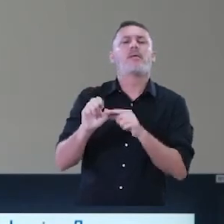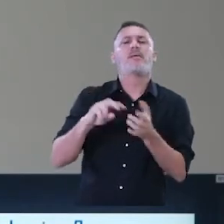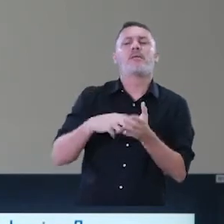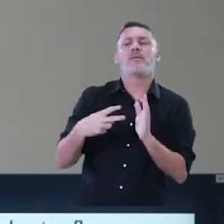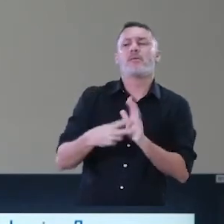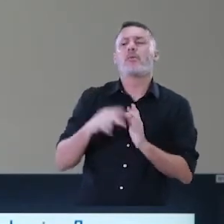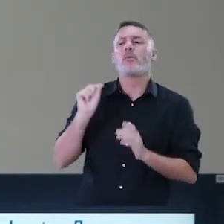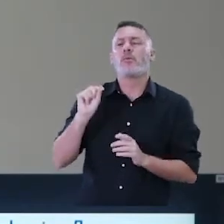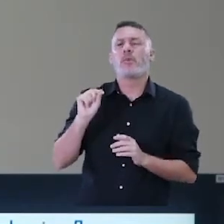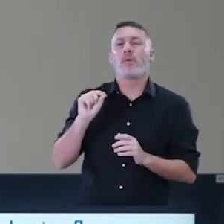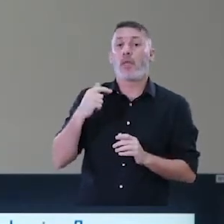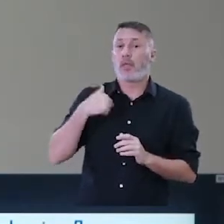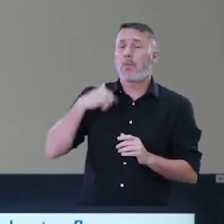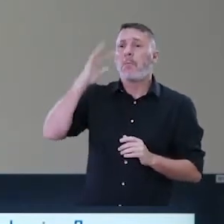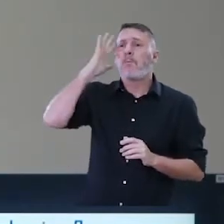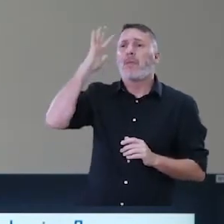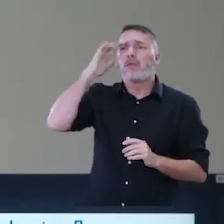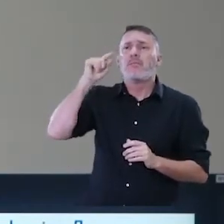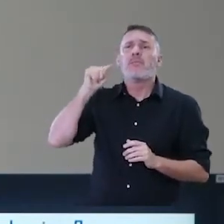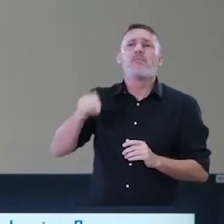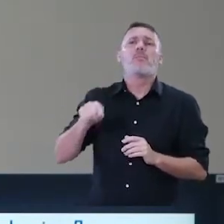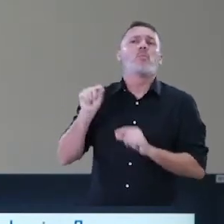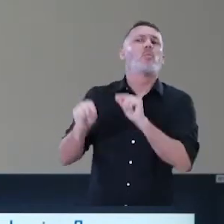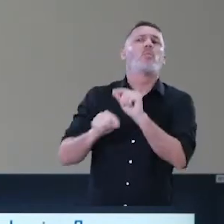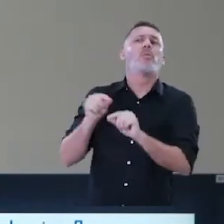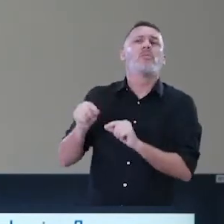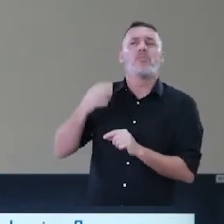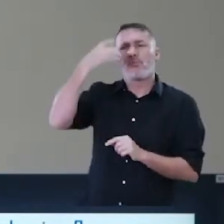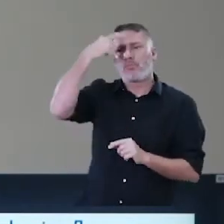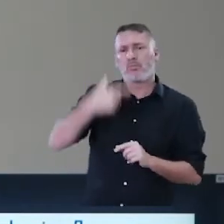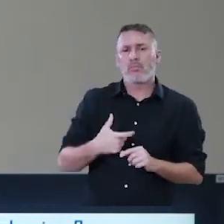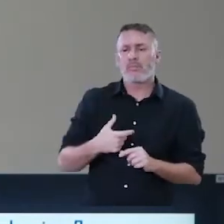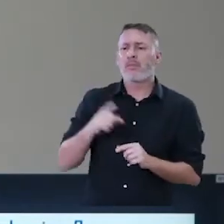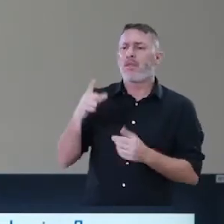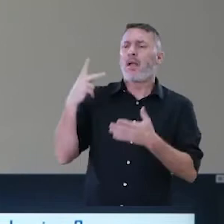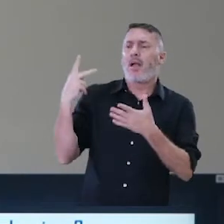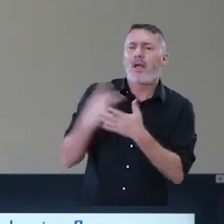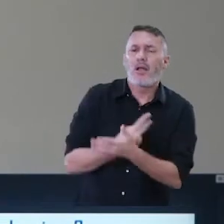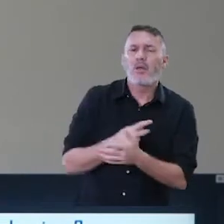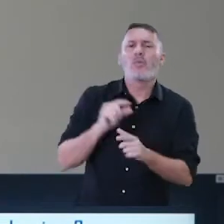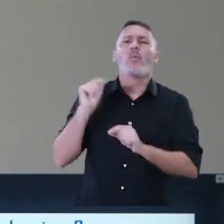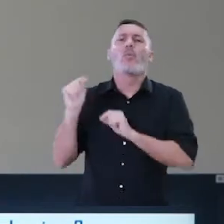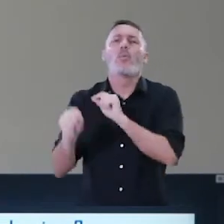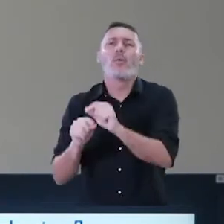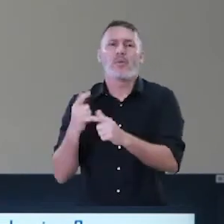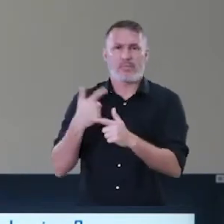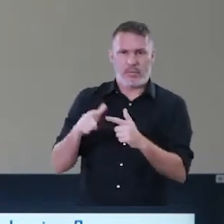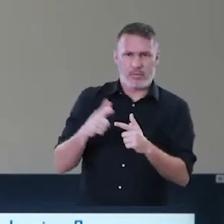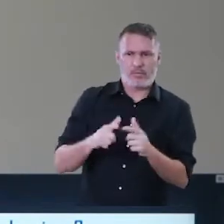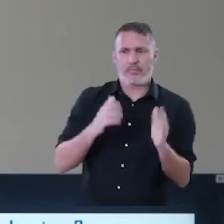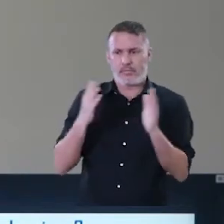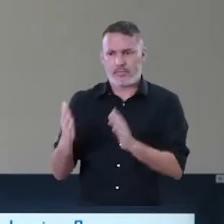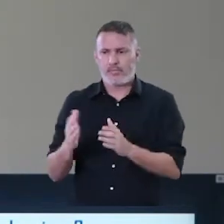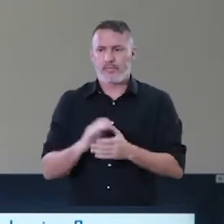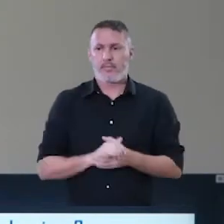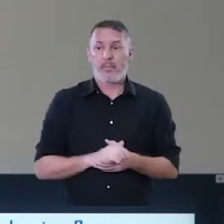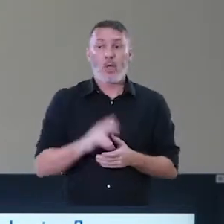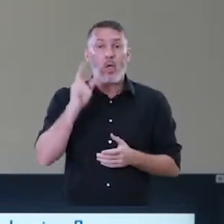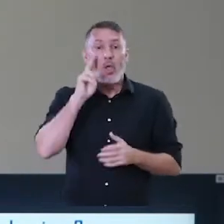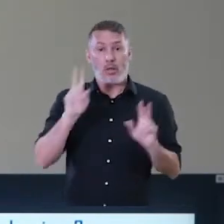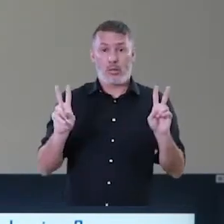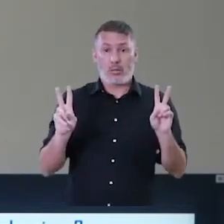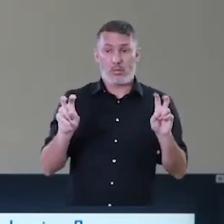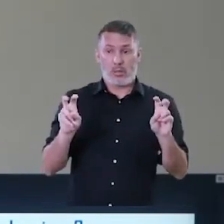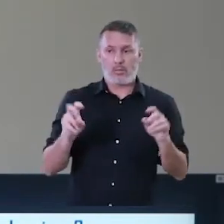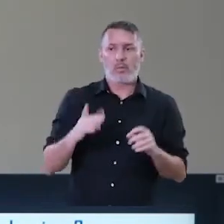nós fazemos a pergunta: o que eu penso sobre isso? Quem ou o que causa a problemática?